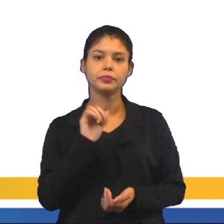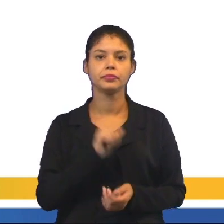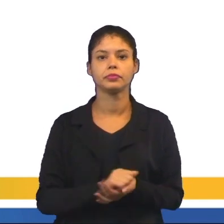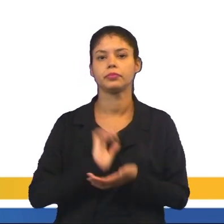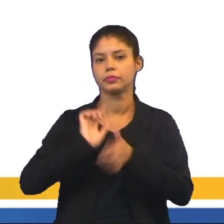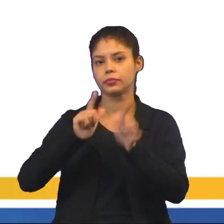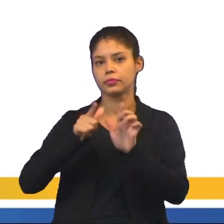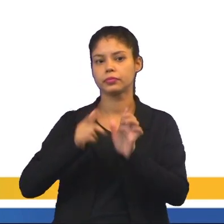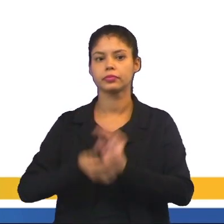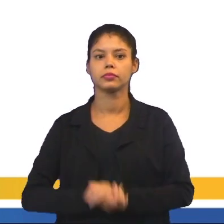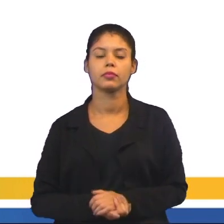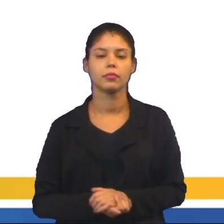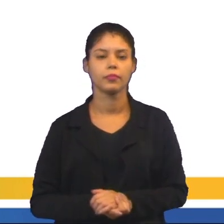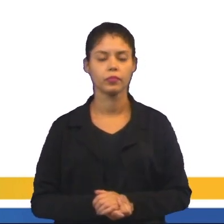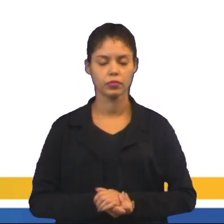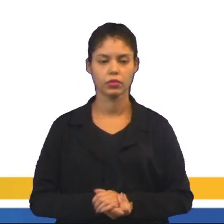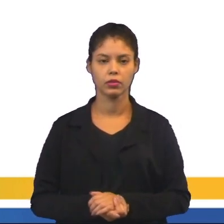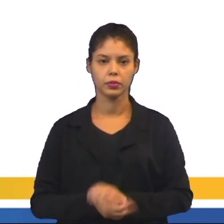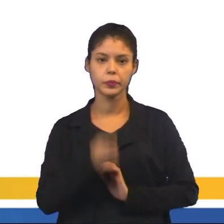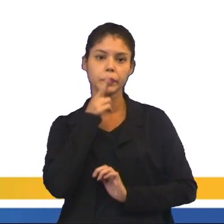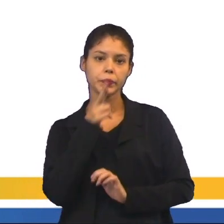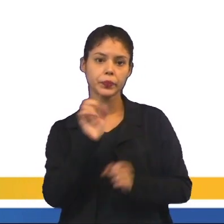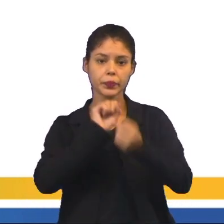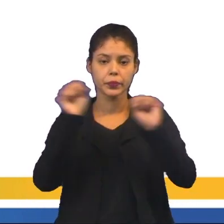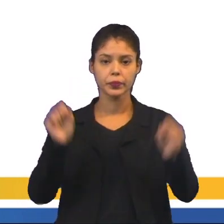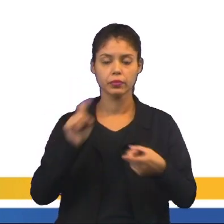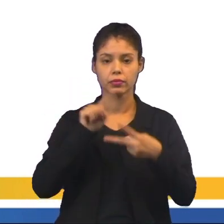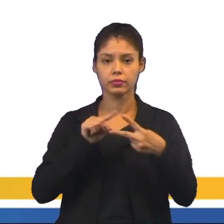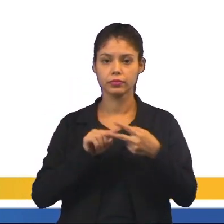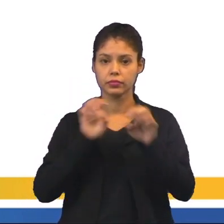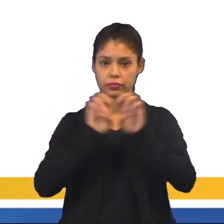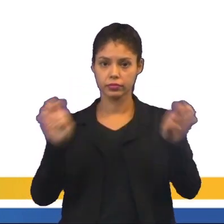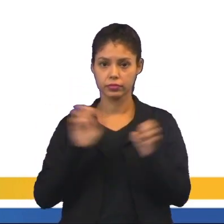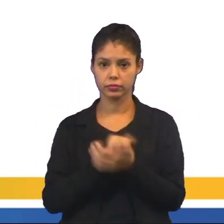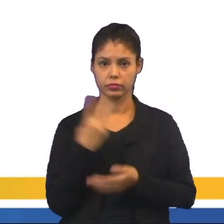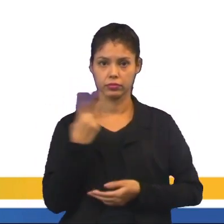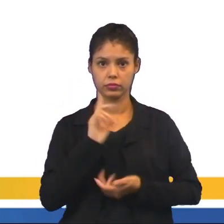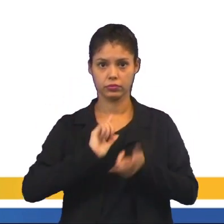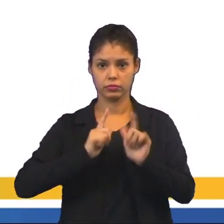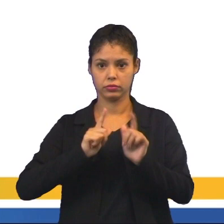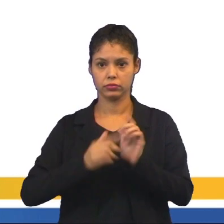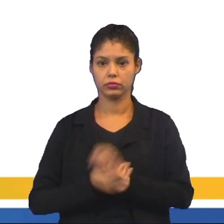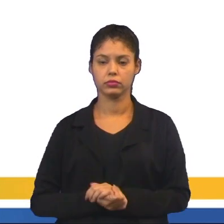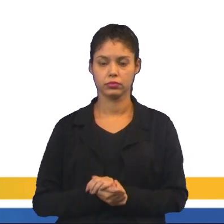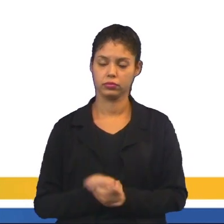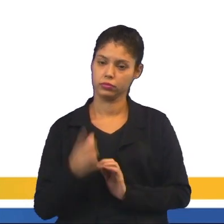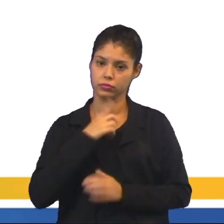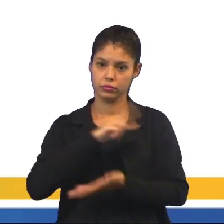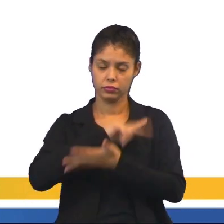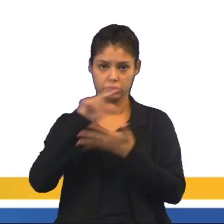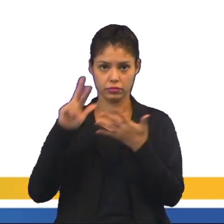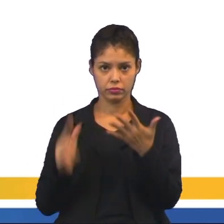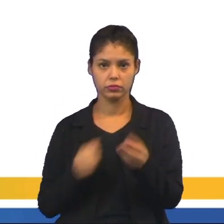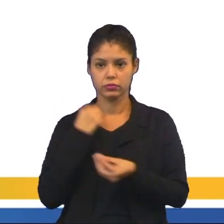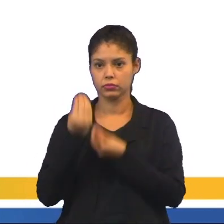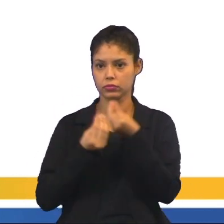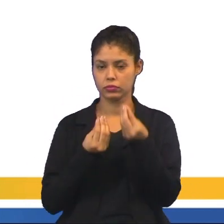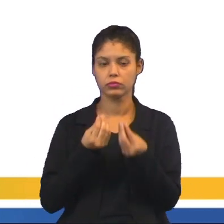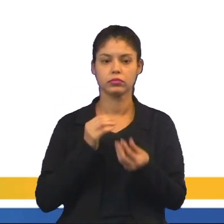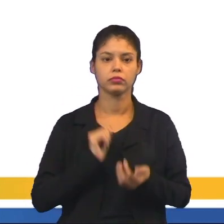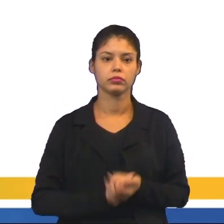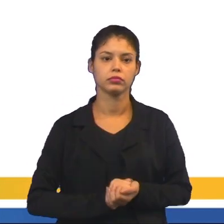duas incógnitas. Para resolver um sistema de duas equações e de duas incógnitas, existem